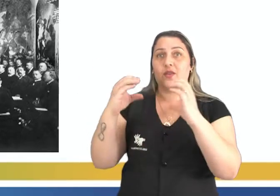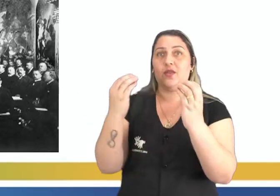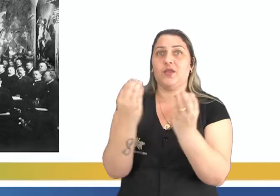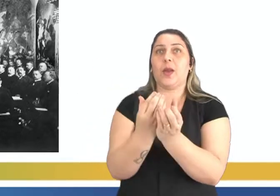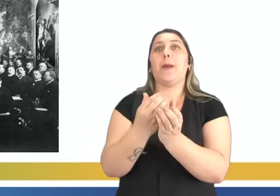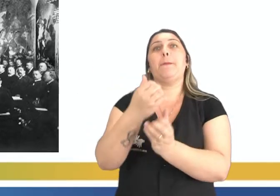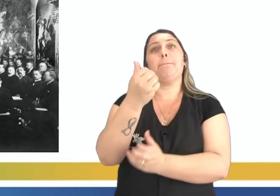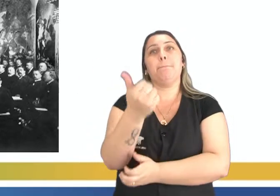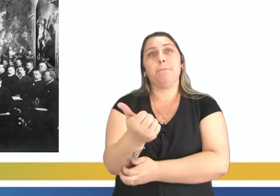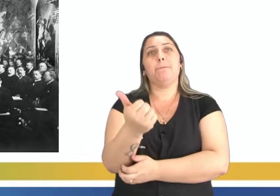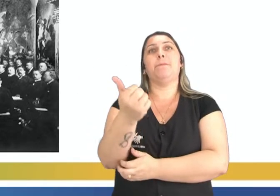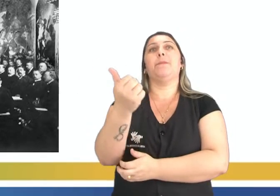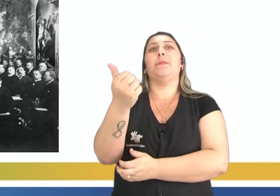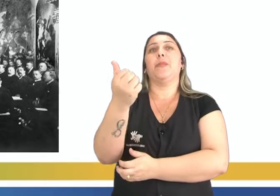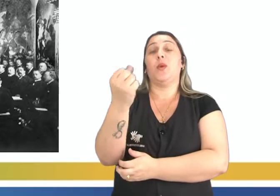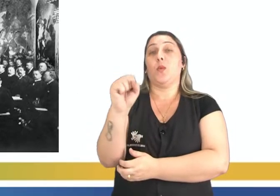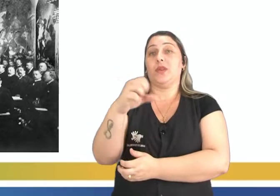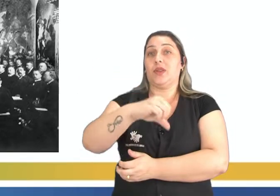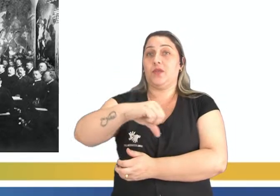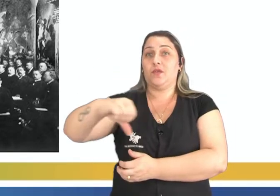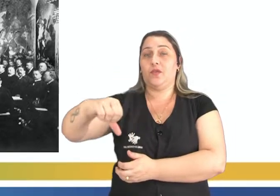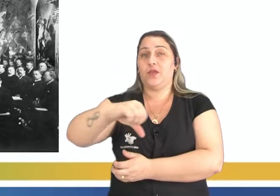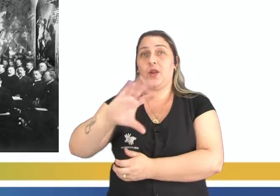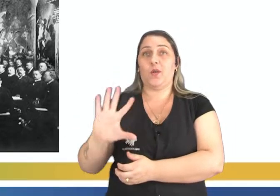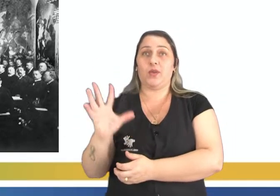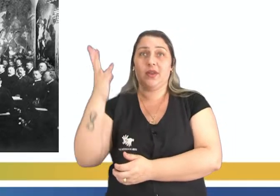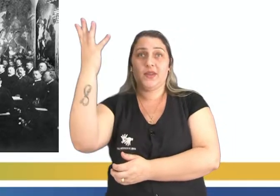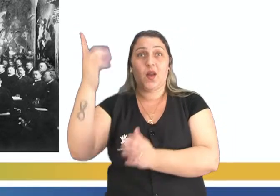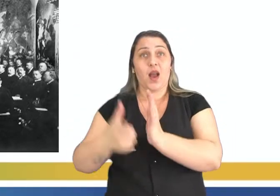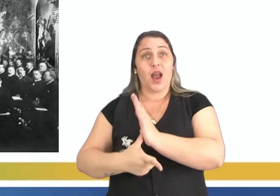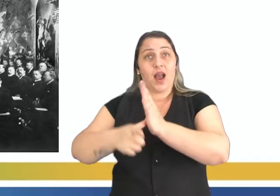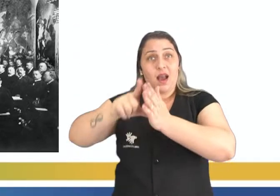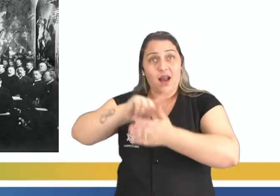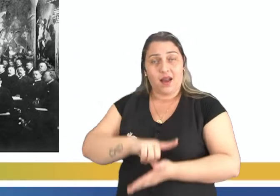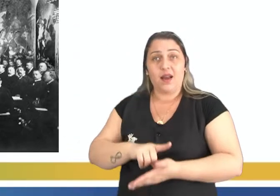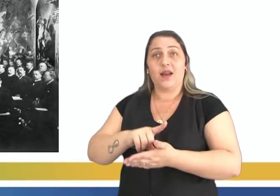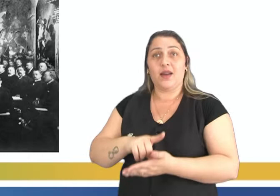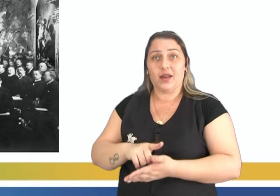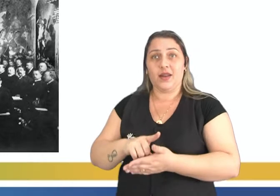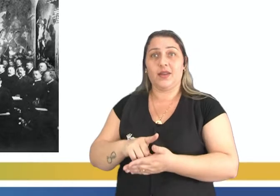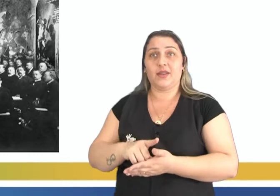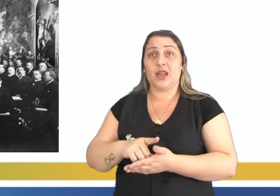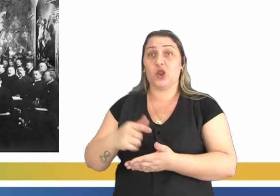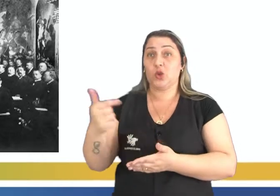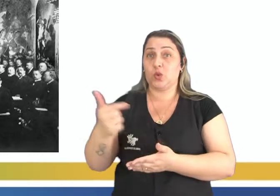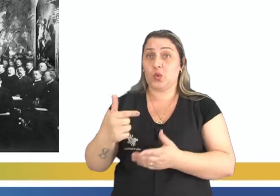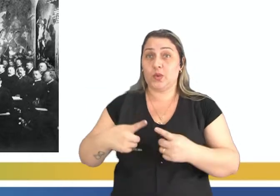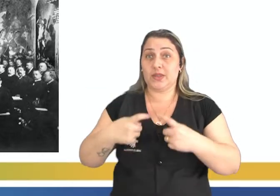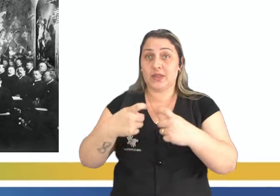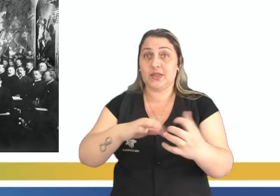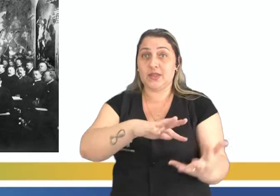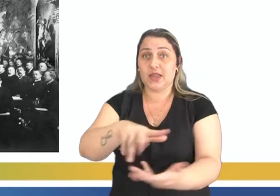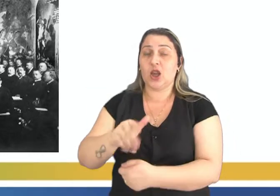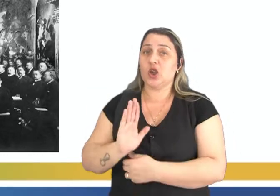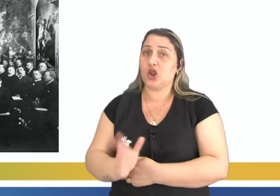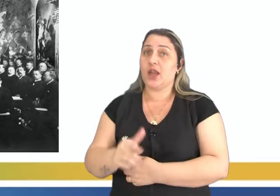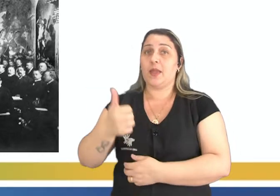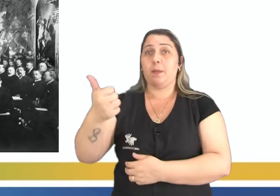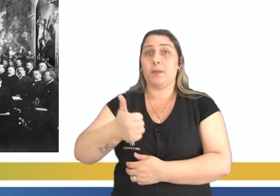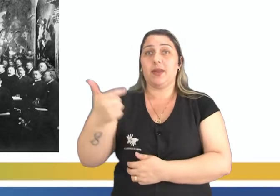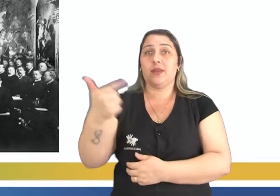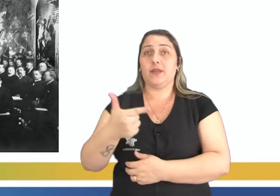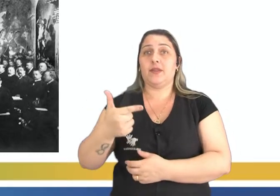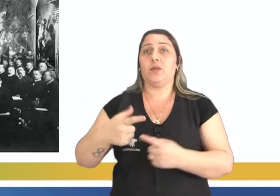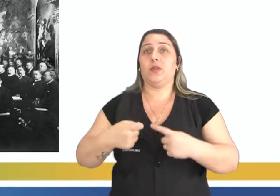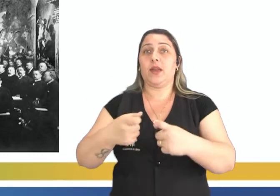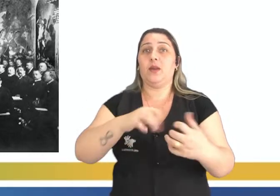em 1899, ou seja, ela aconteceu antes mesmo das duas maiores guerras que o mundo já teve, certo? Da Primeira e da Segunda